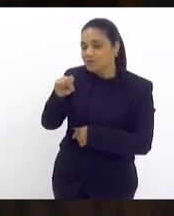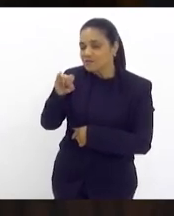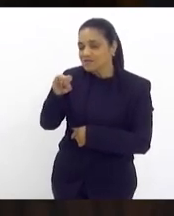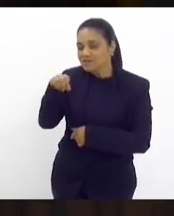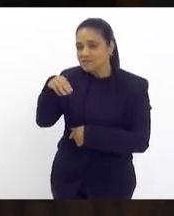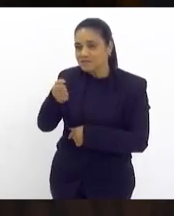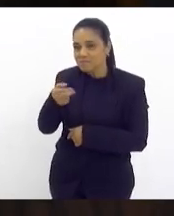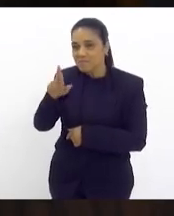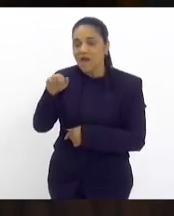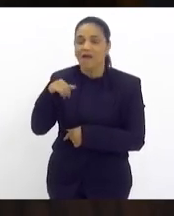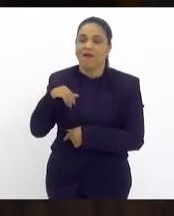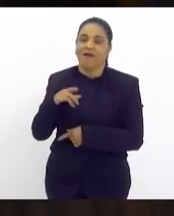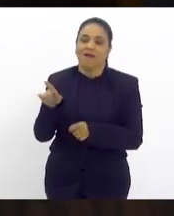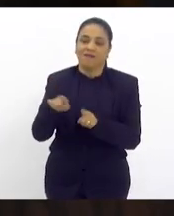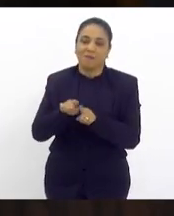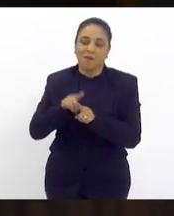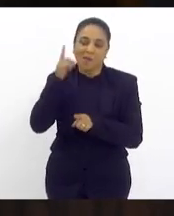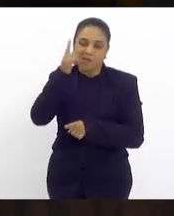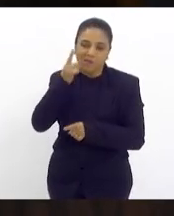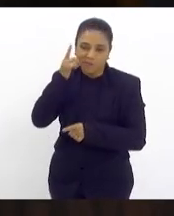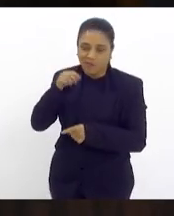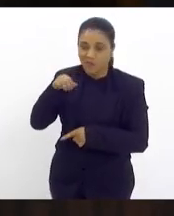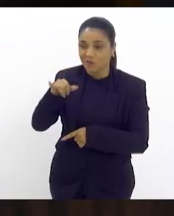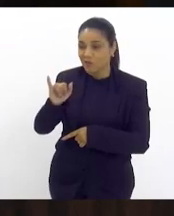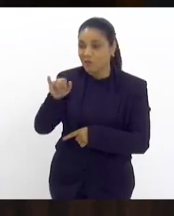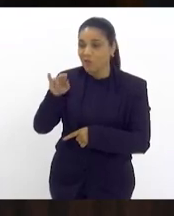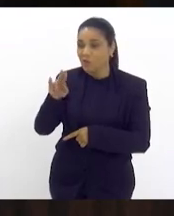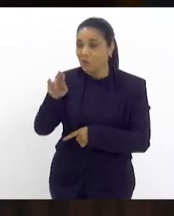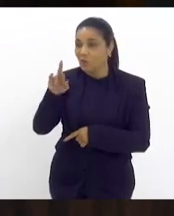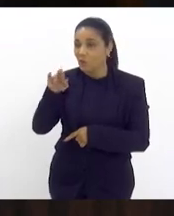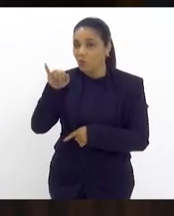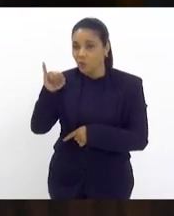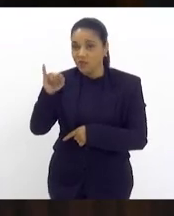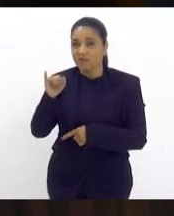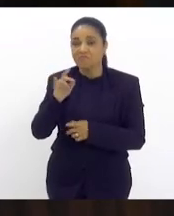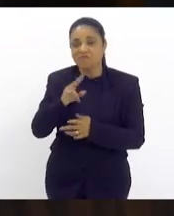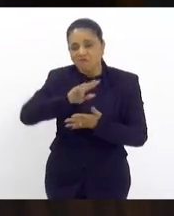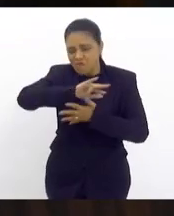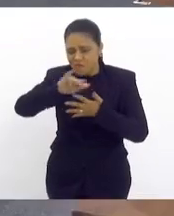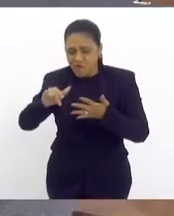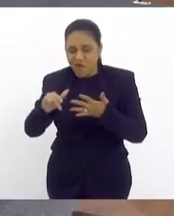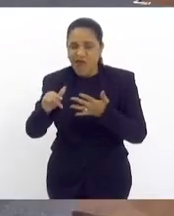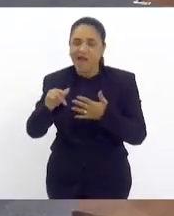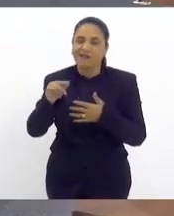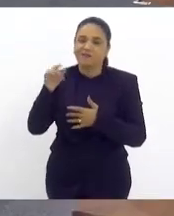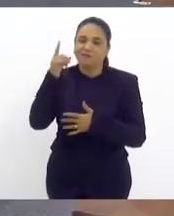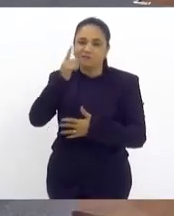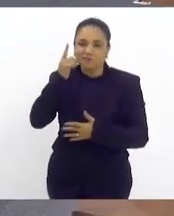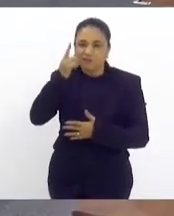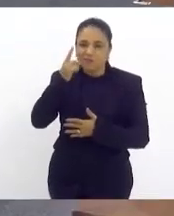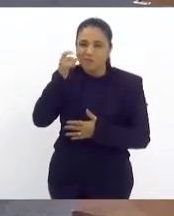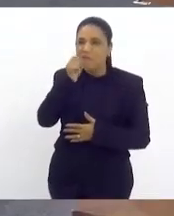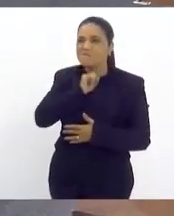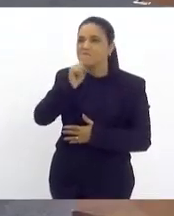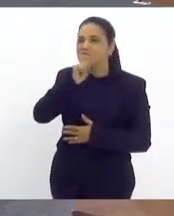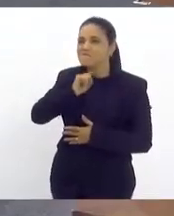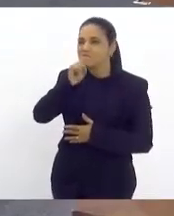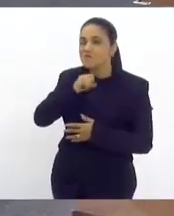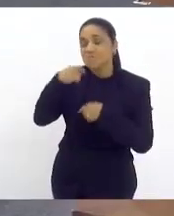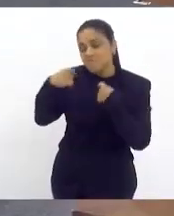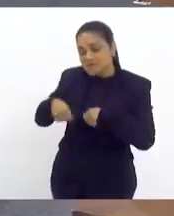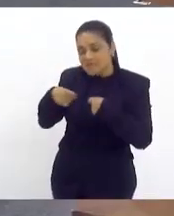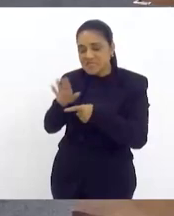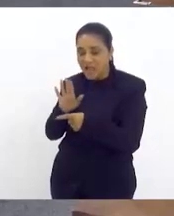o Yuri Jair vários deputados antigos nós temos que ajudar nós sempre